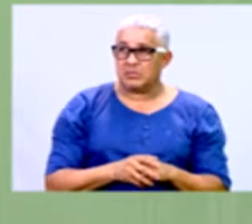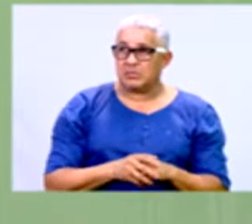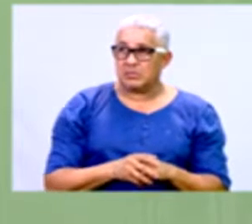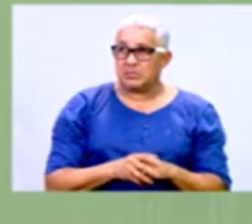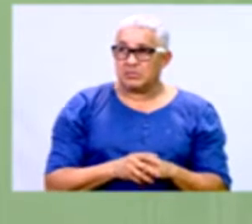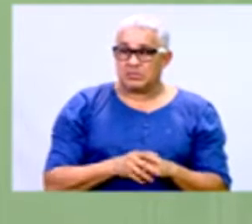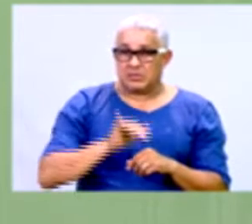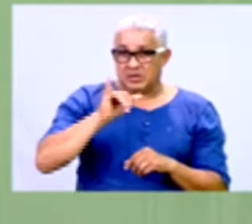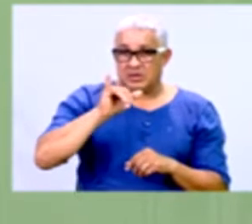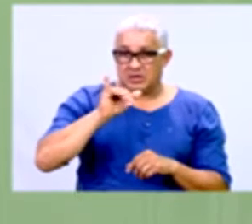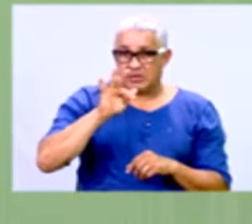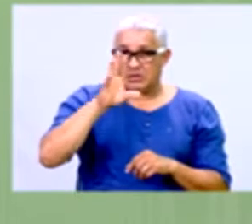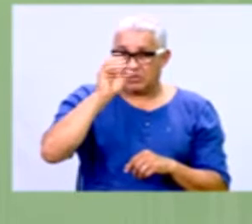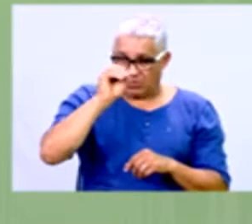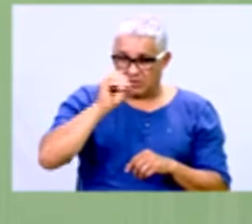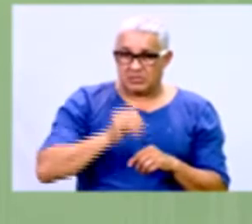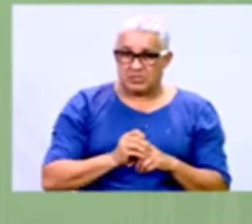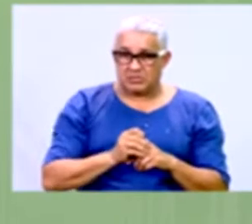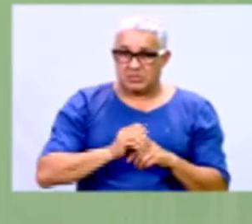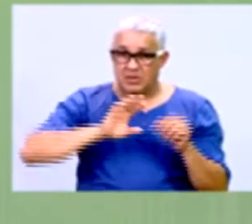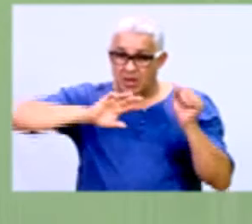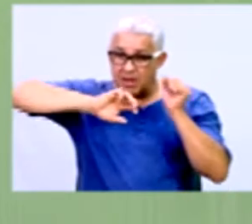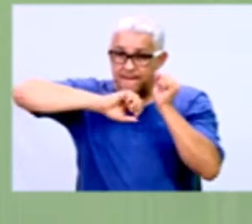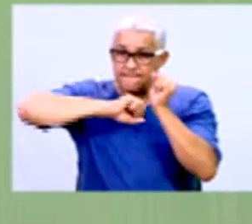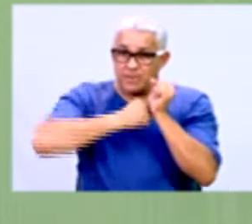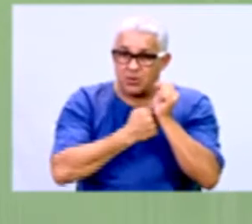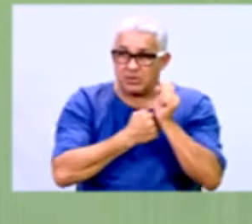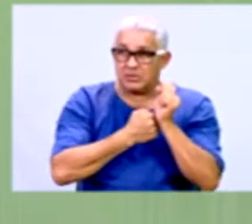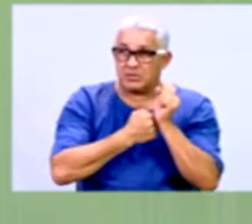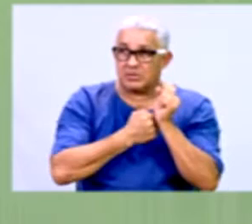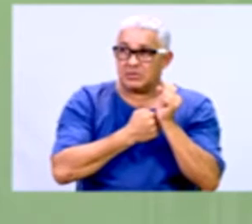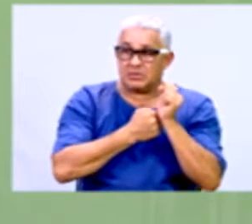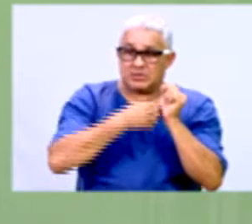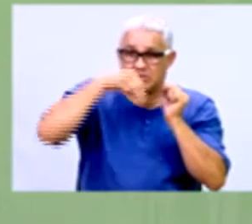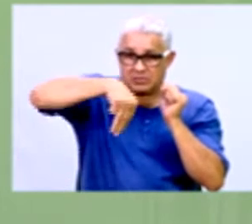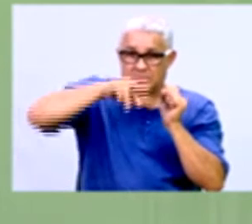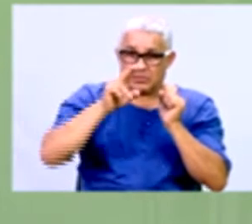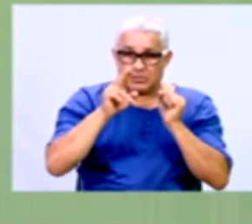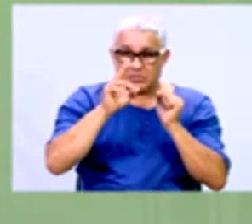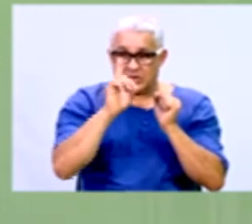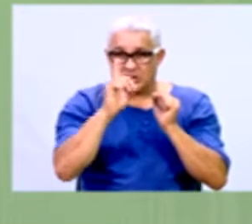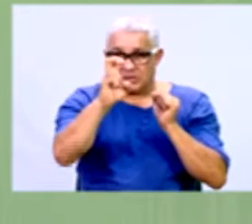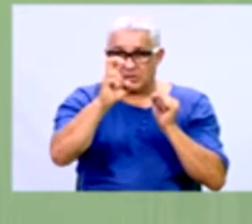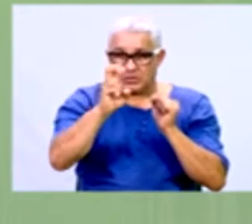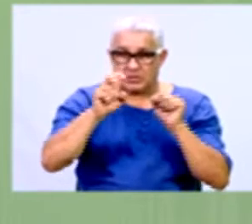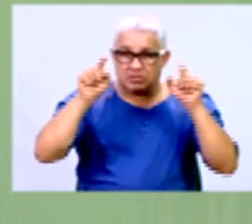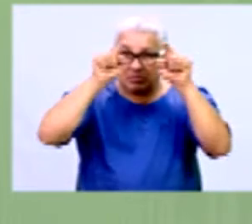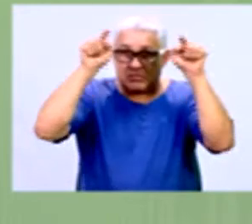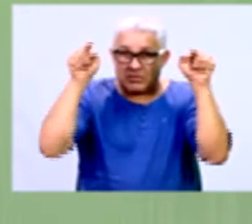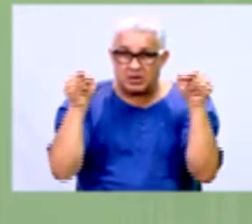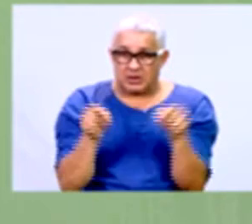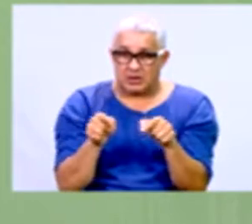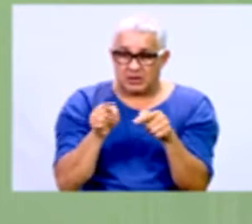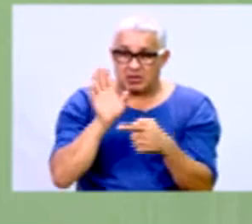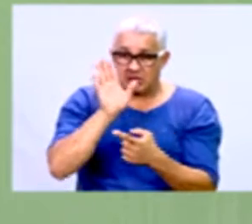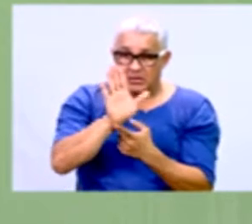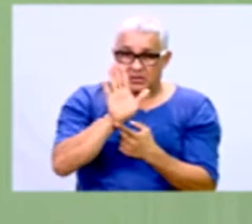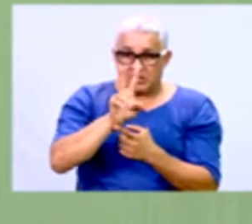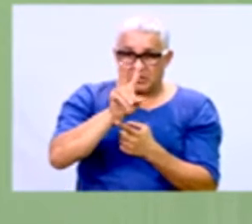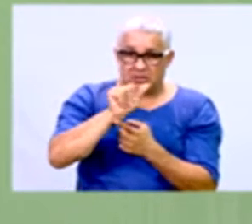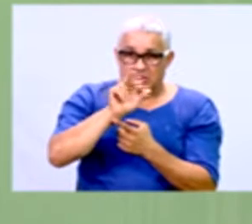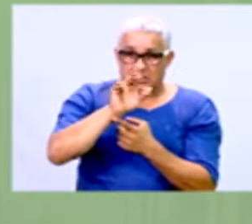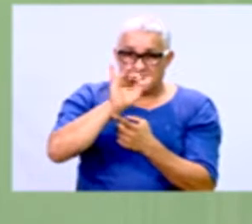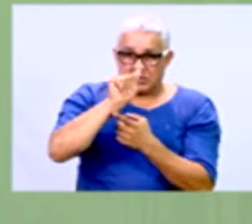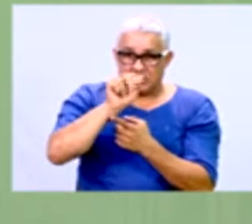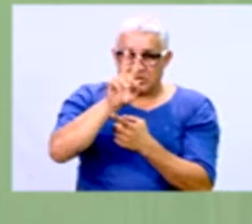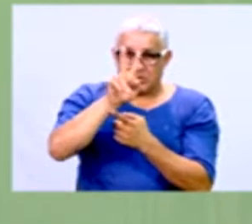instituição, certo? E a gente criptografou através da função MD5 e entre parênteses, né, nós apresentamos a variável que é